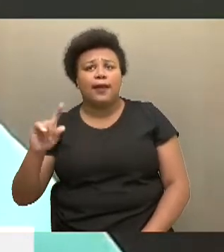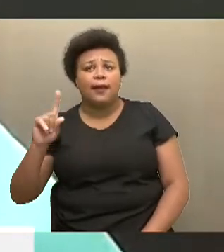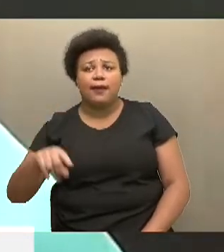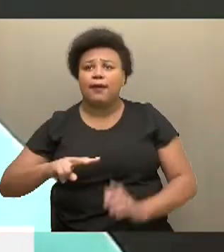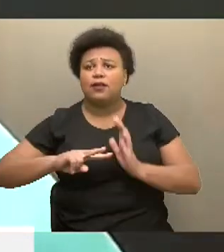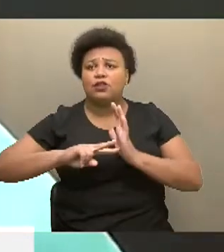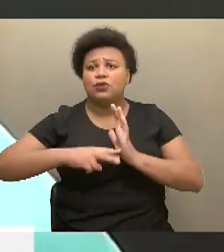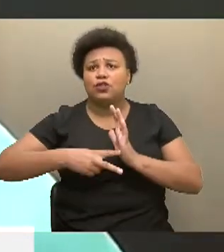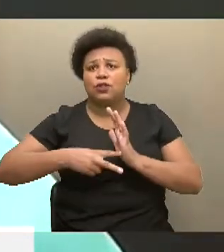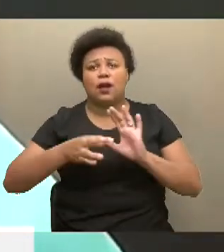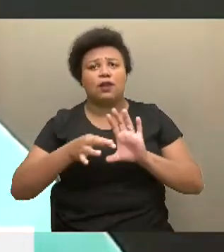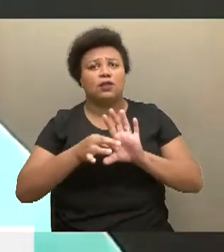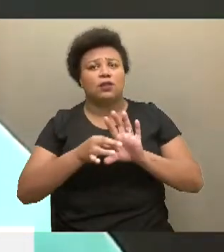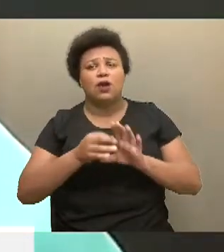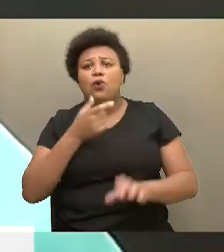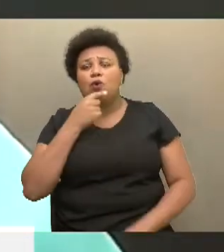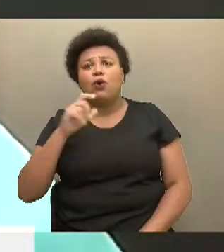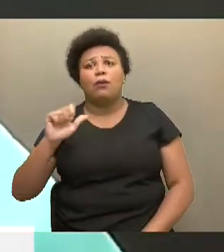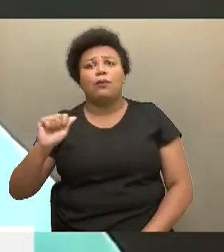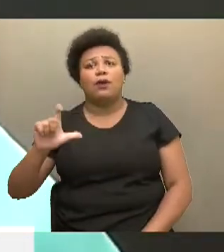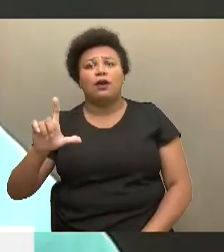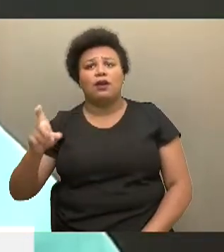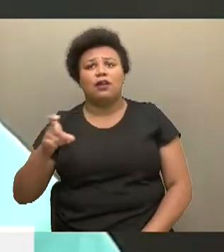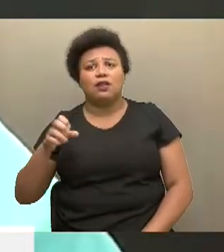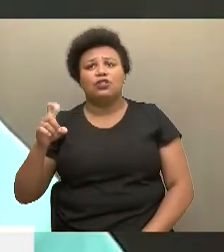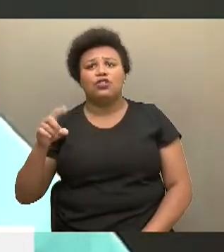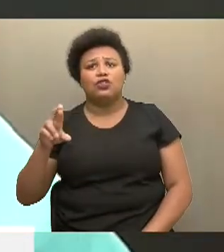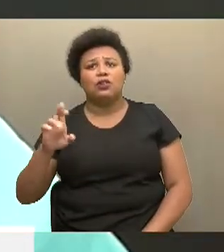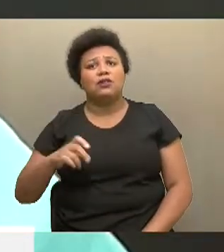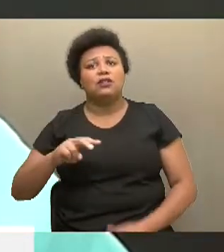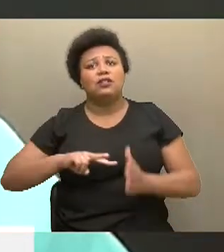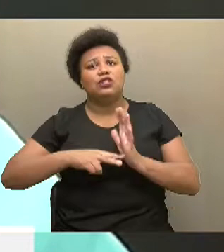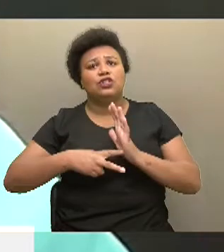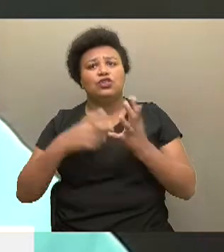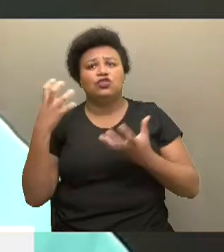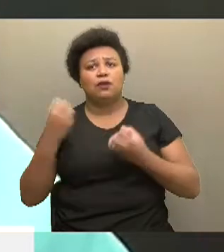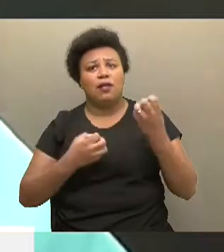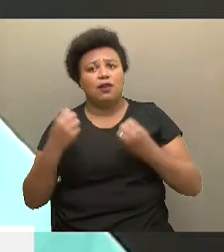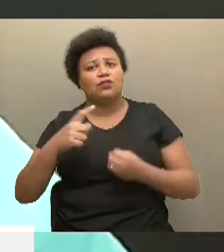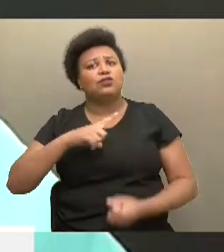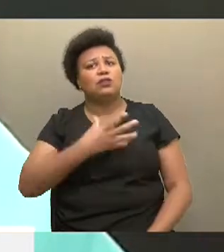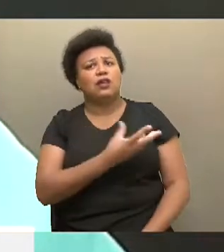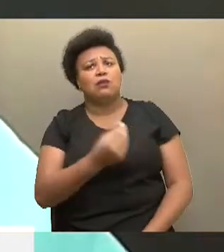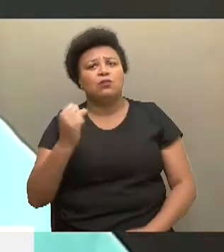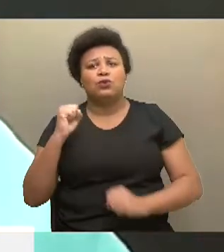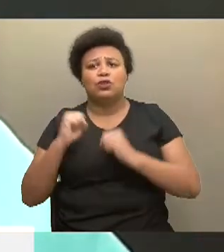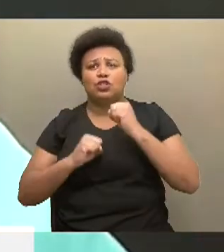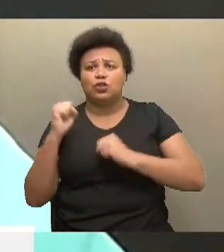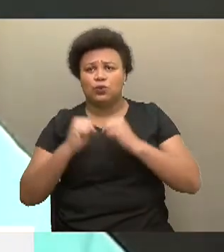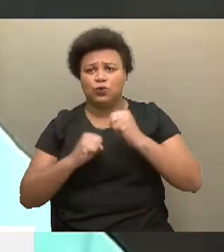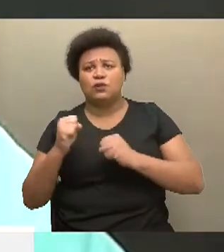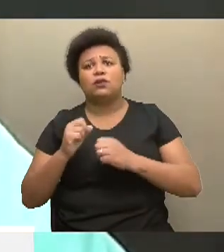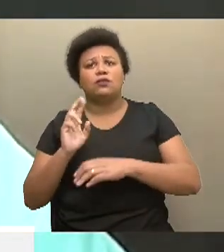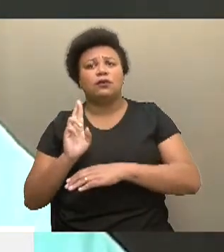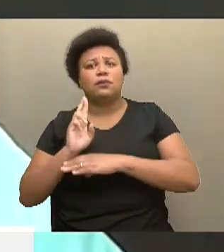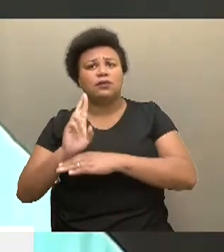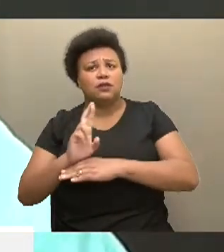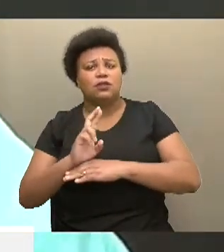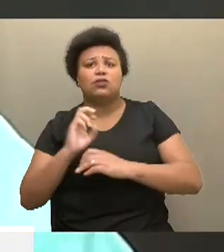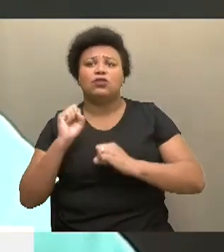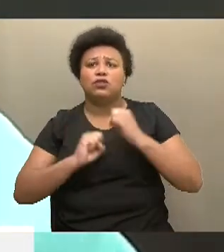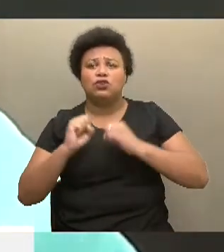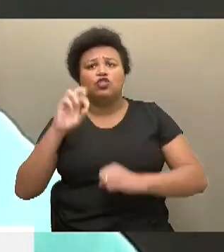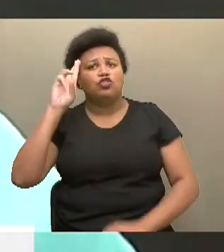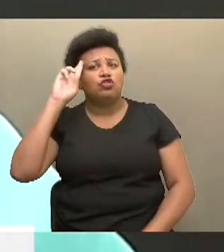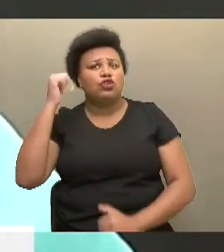Carnes, e o Alexandre Guerra e o Darlan do Sindilate. E nós temos muitas indústrias, representantes de indústrias,